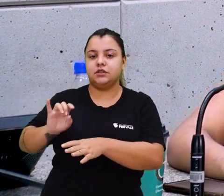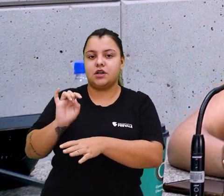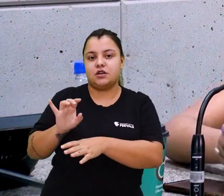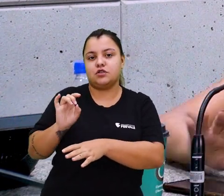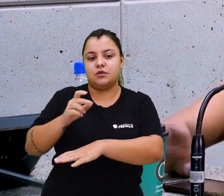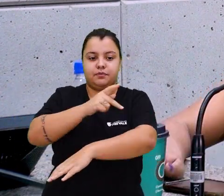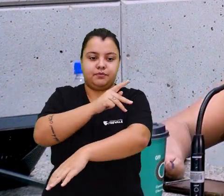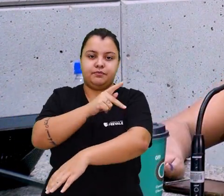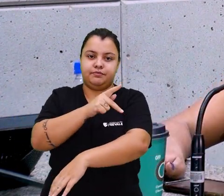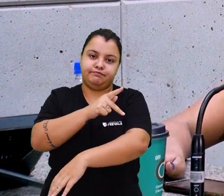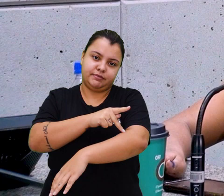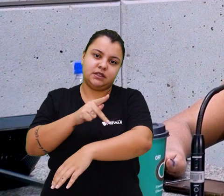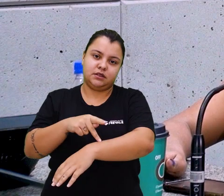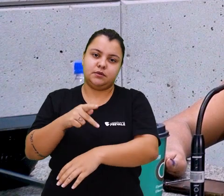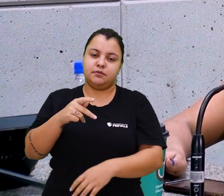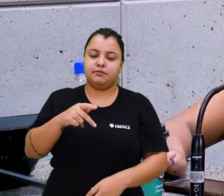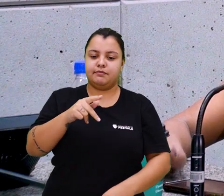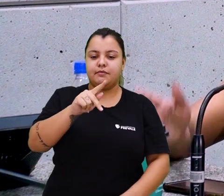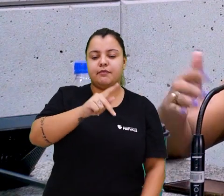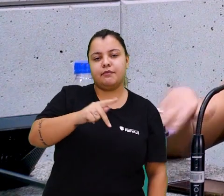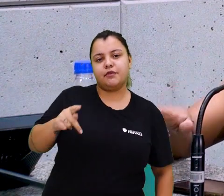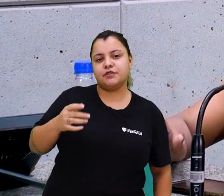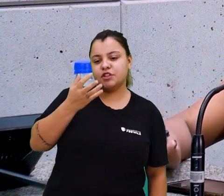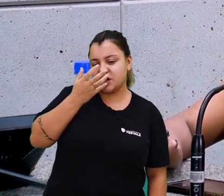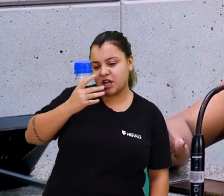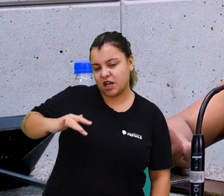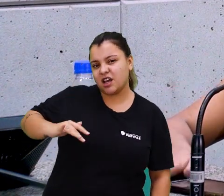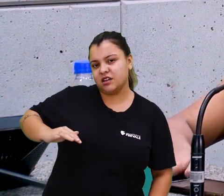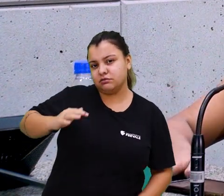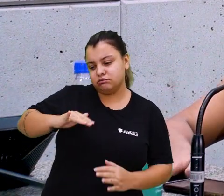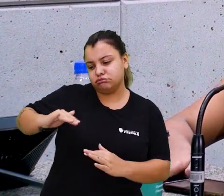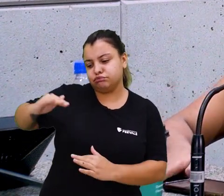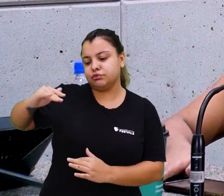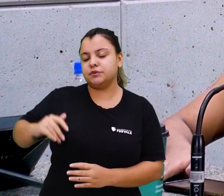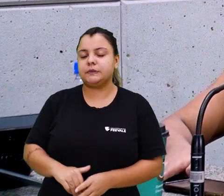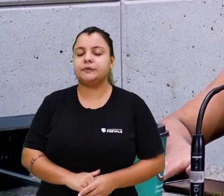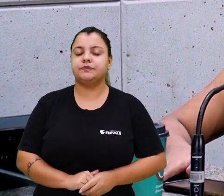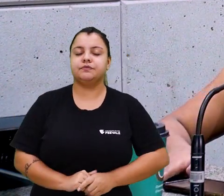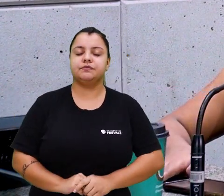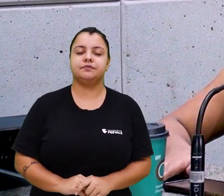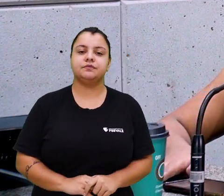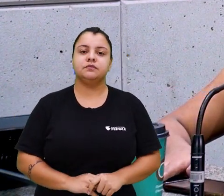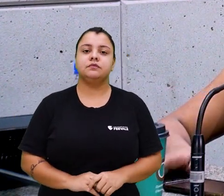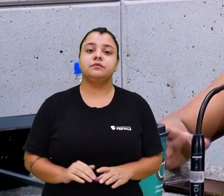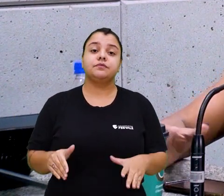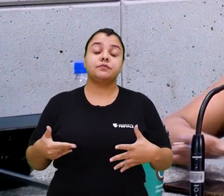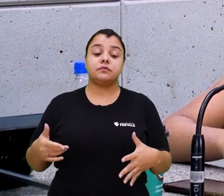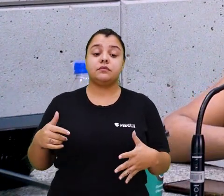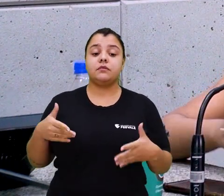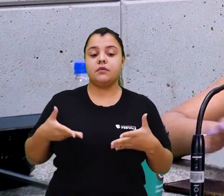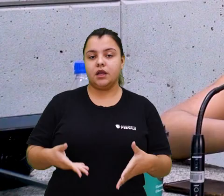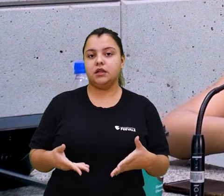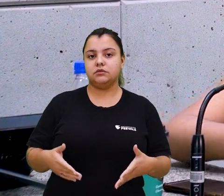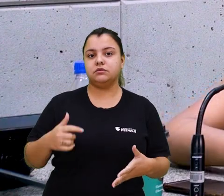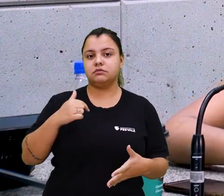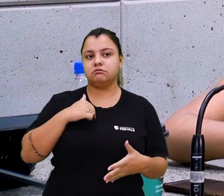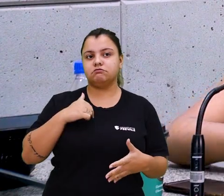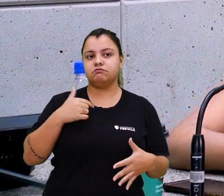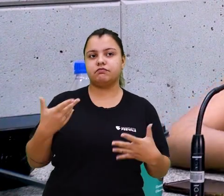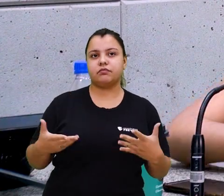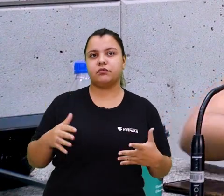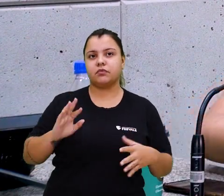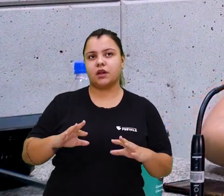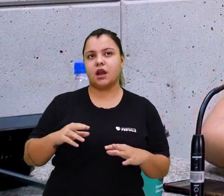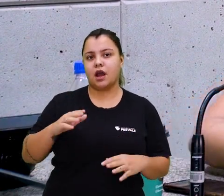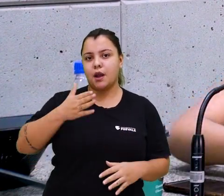é professora do das dos anos iniciais assim e e agora só numa fase que tá um pouco